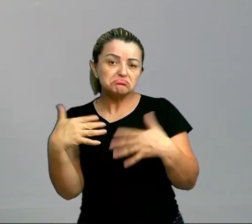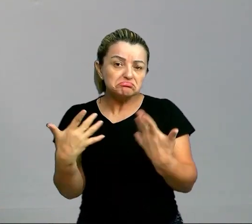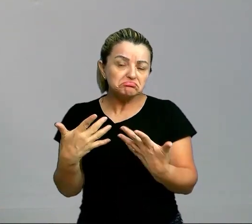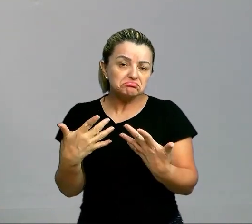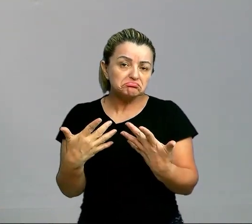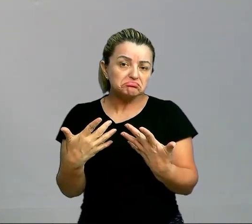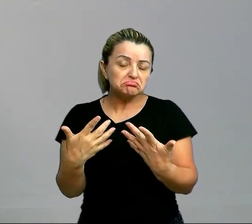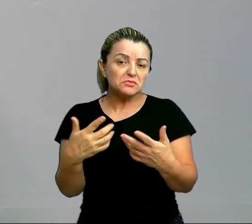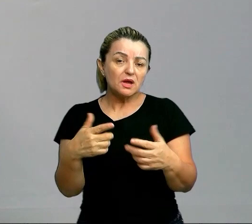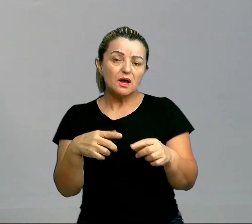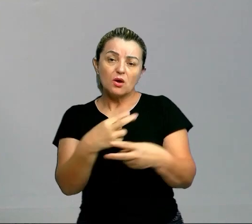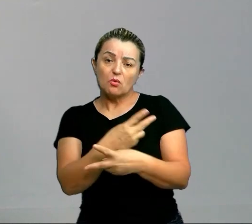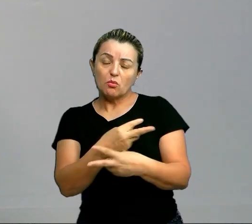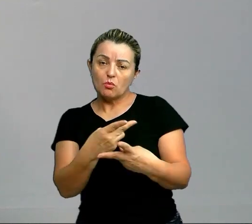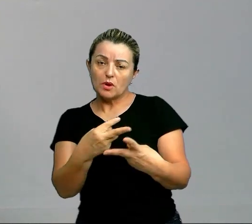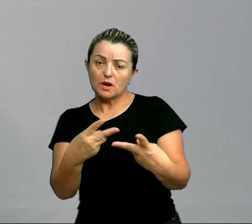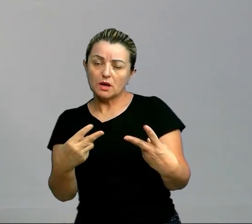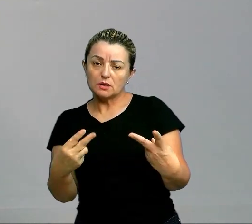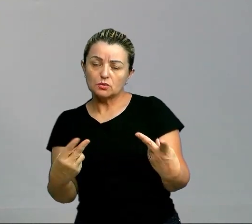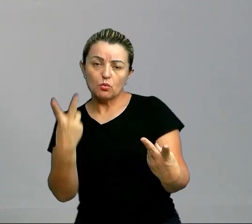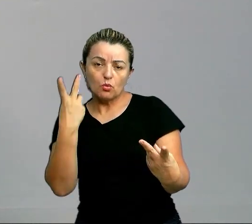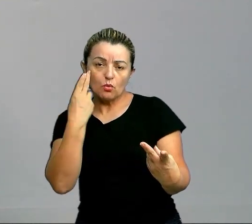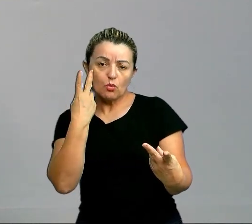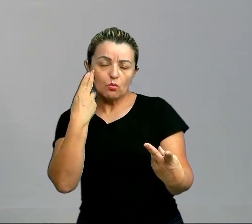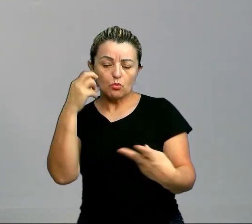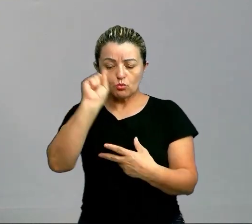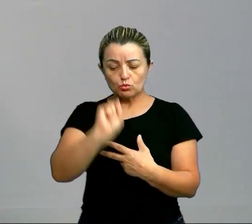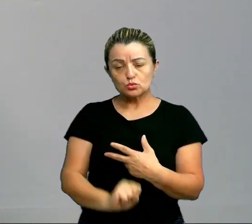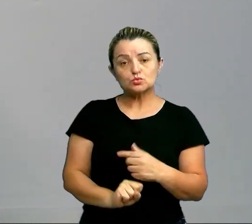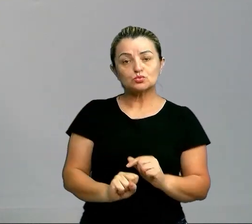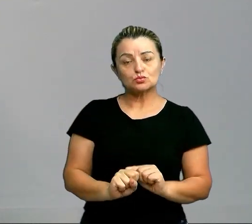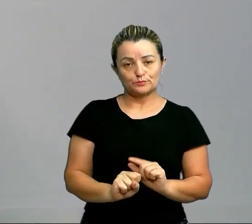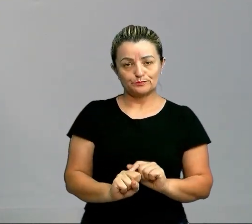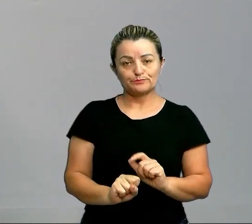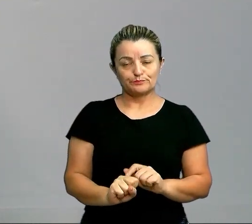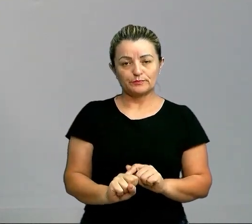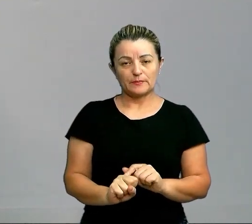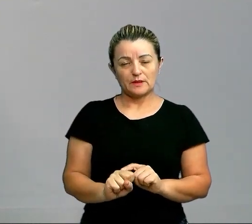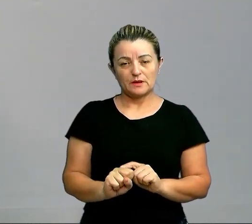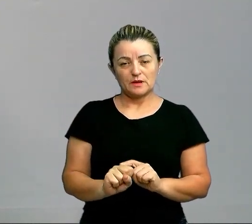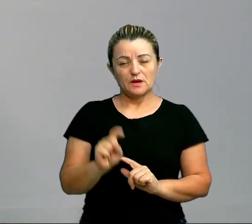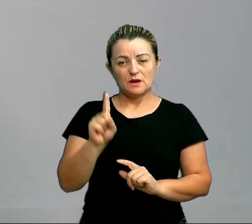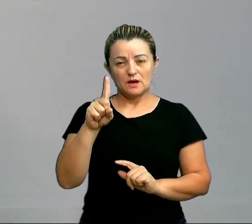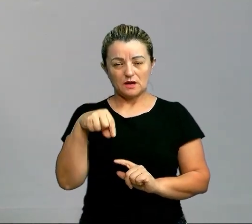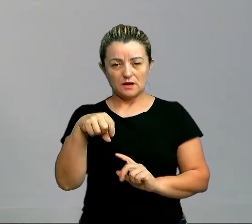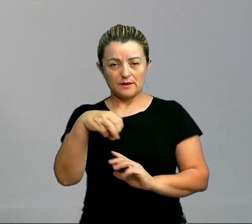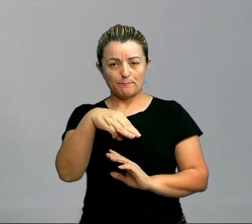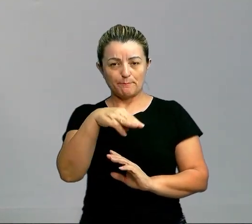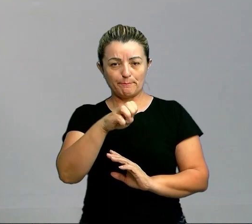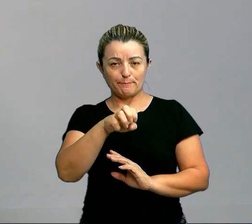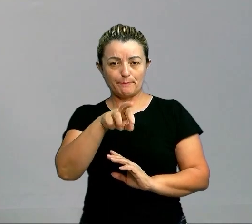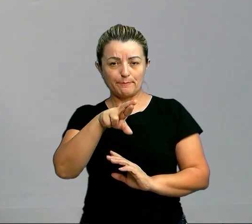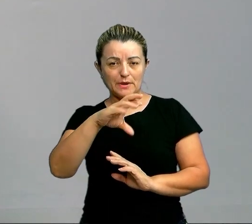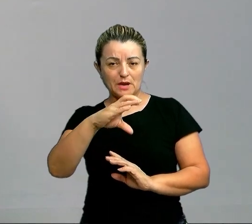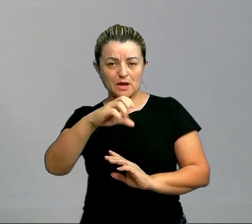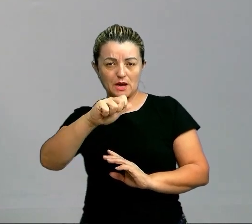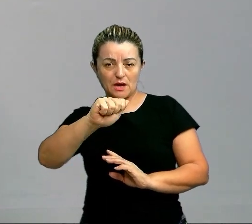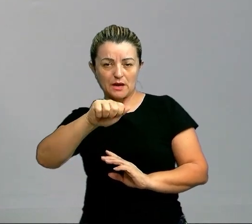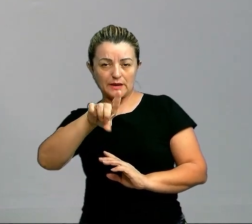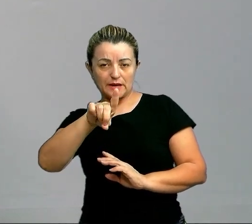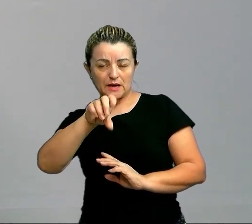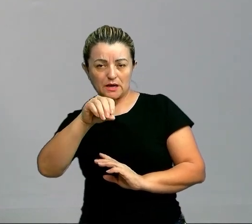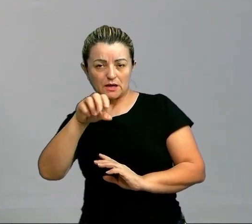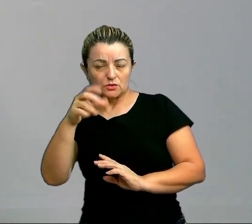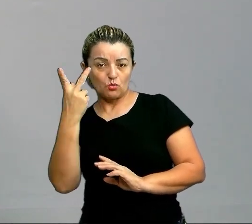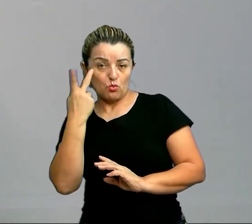Então o Mercosul não seria um mercado comum? Não exatamente. Ele é o que a gente chama de mercado comum em processo,